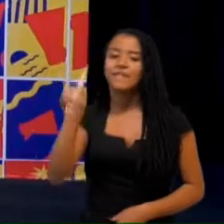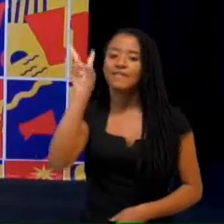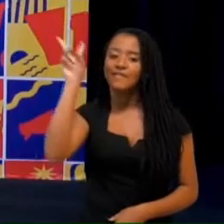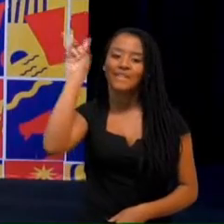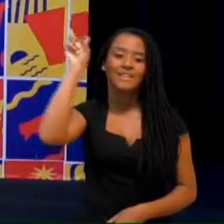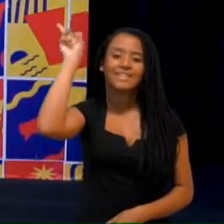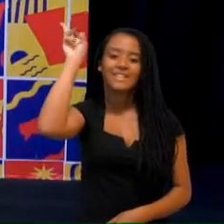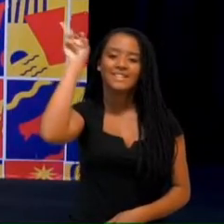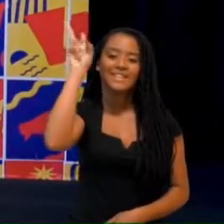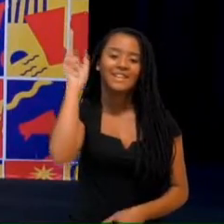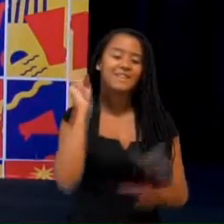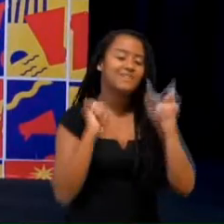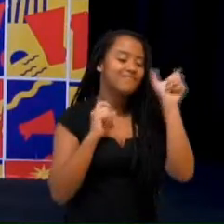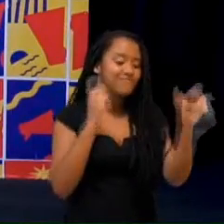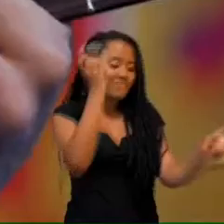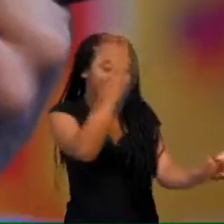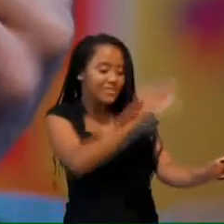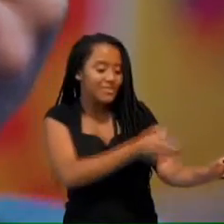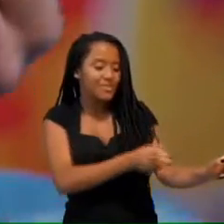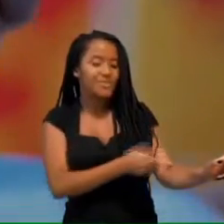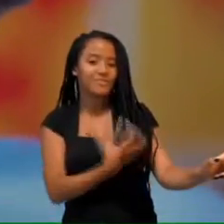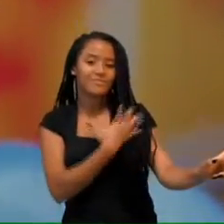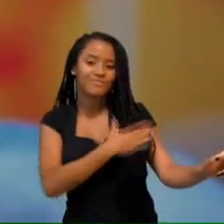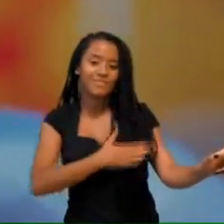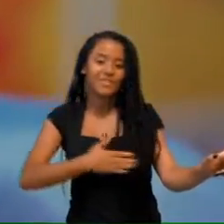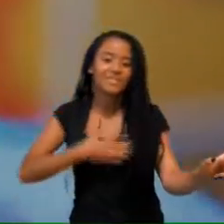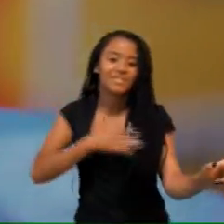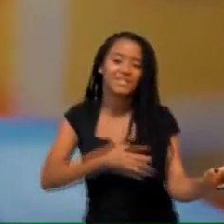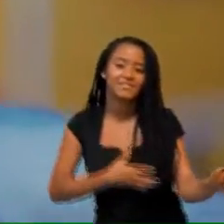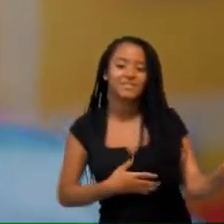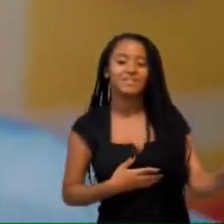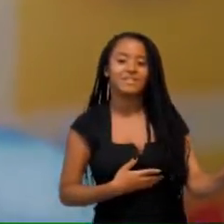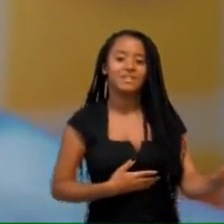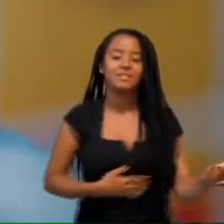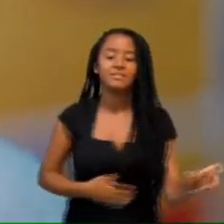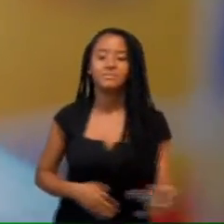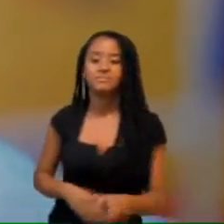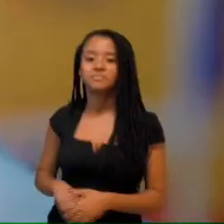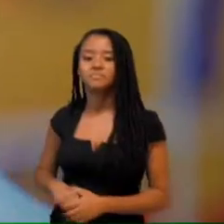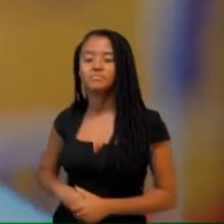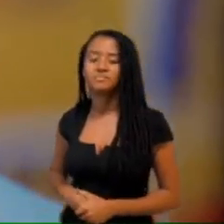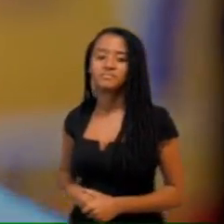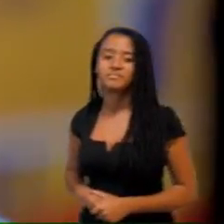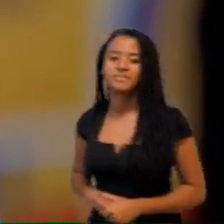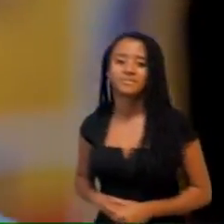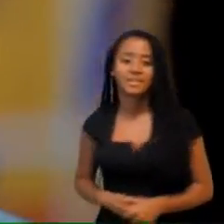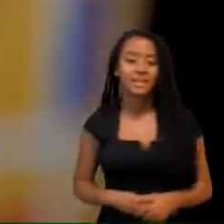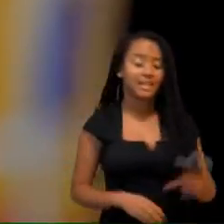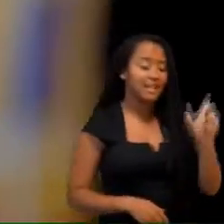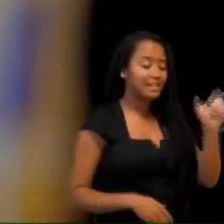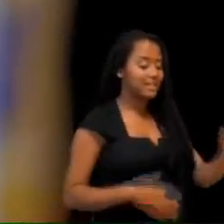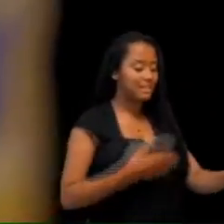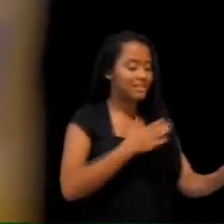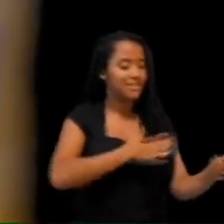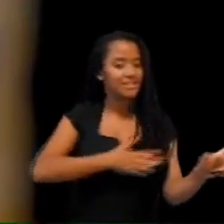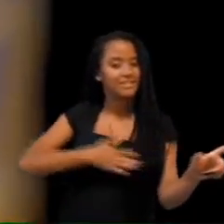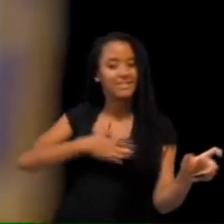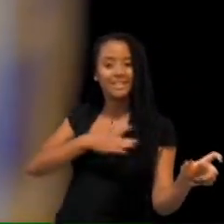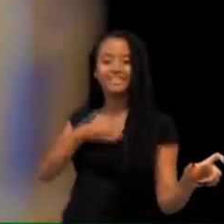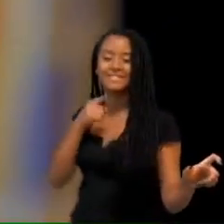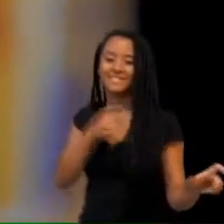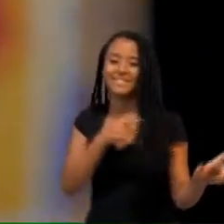derrubou tô caidinho por você tô Cidinho por